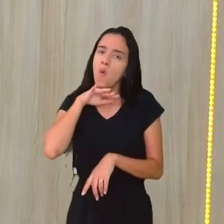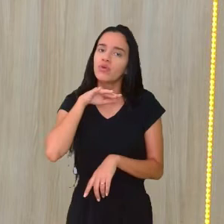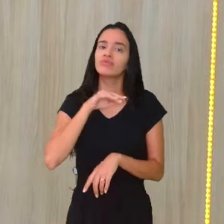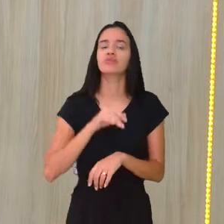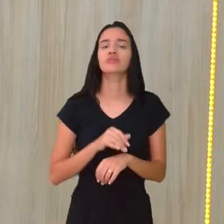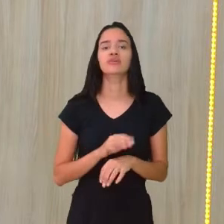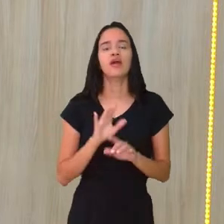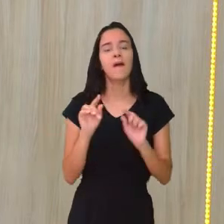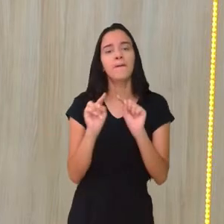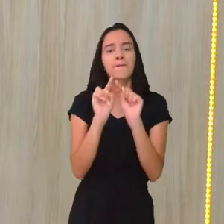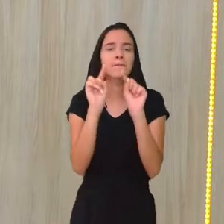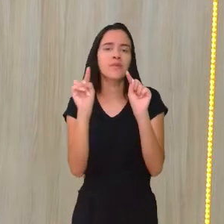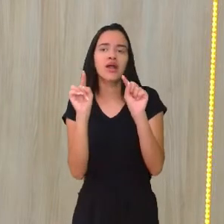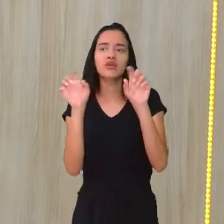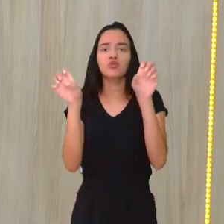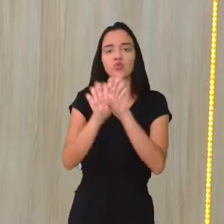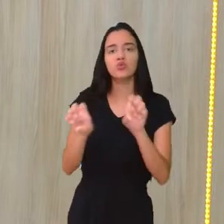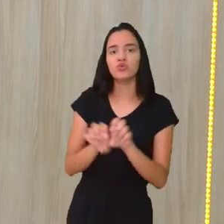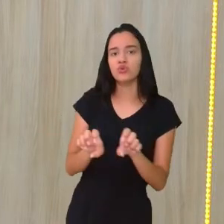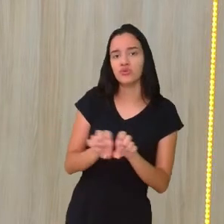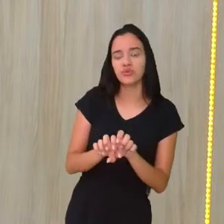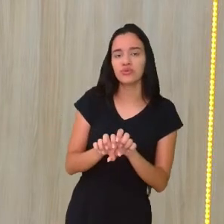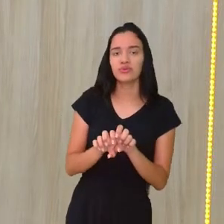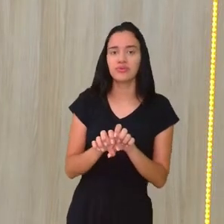isso. Mas essa estrutura aí,